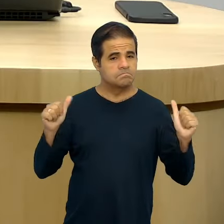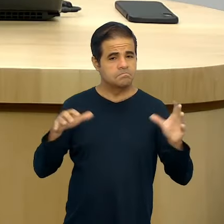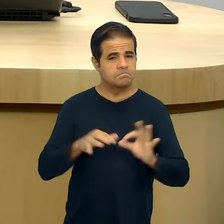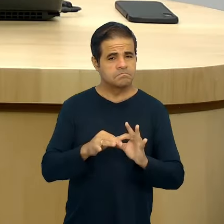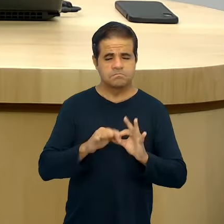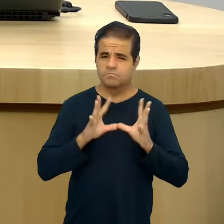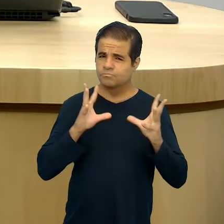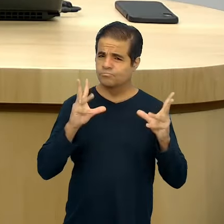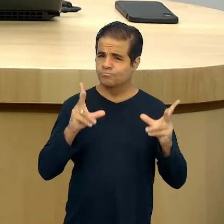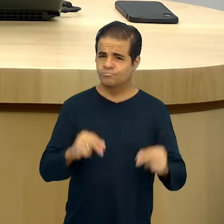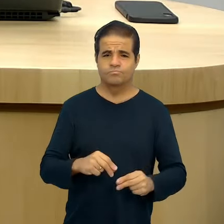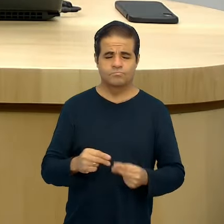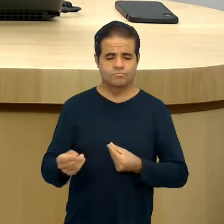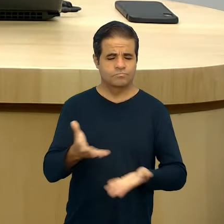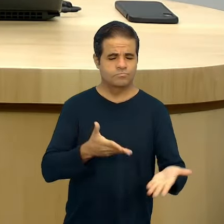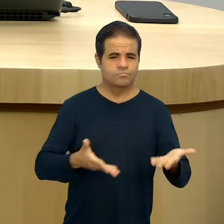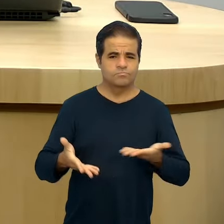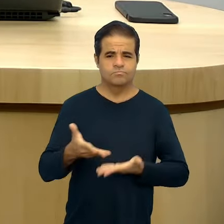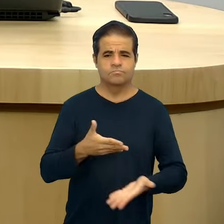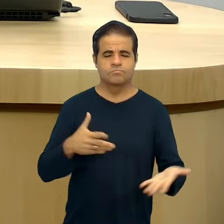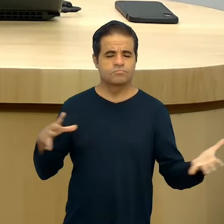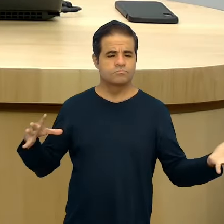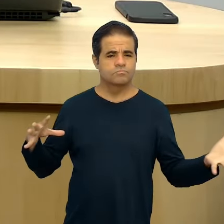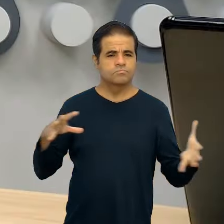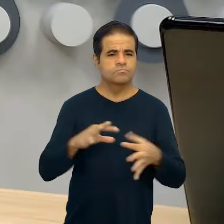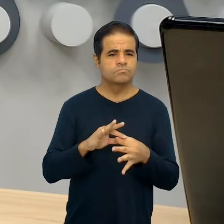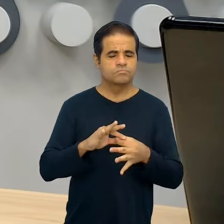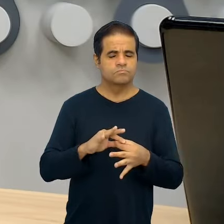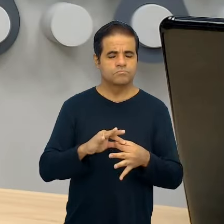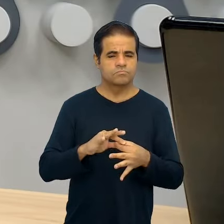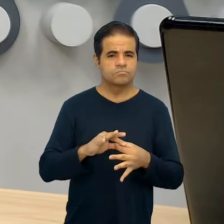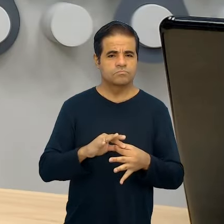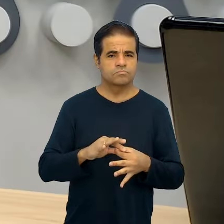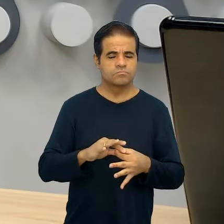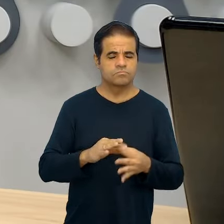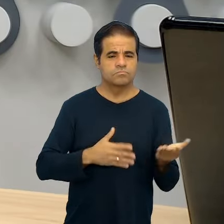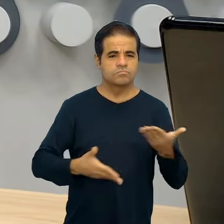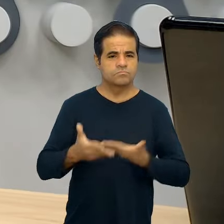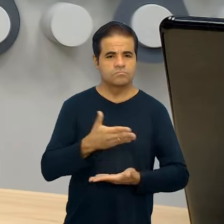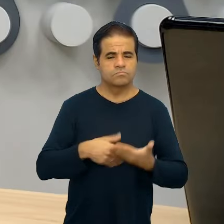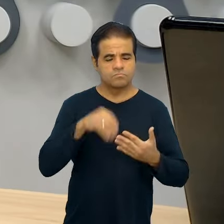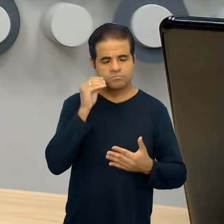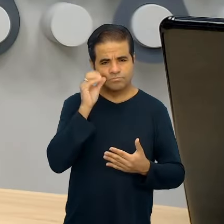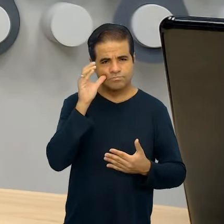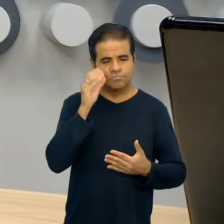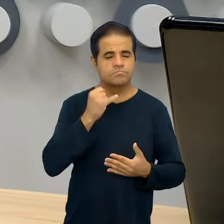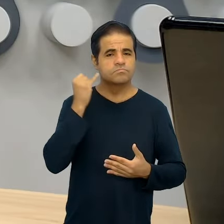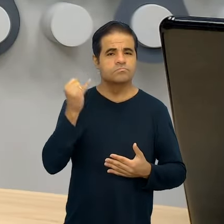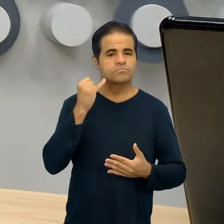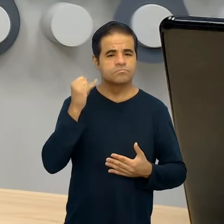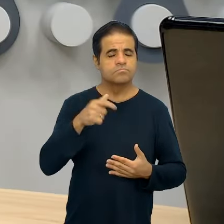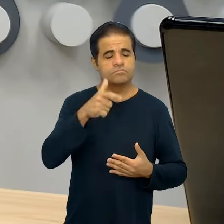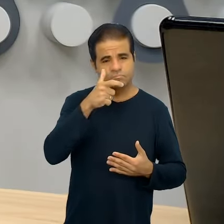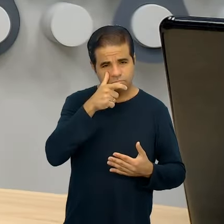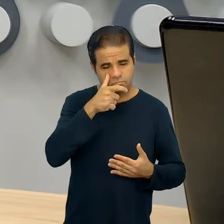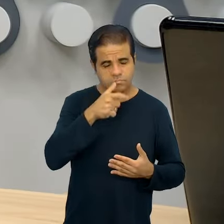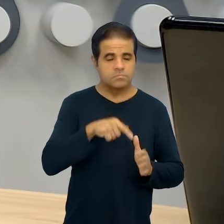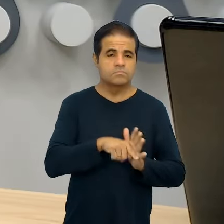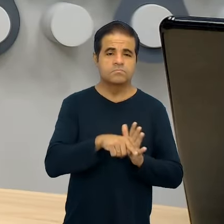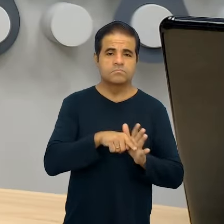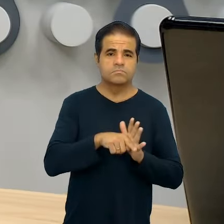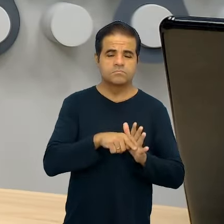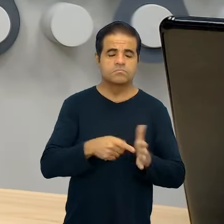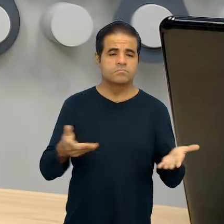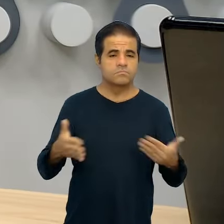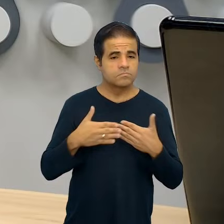ligado, né, Tá tudo ligado, tá tudo interligado. Tá tudo interligado, é uma teia, né? Uma teia de conhecimentos, é importante avaliar isso. E agora nós vamos